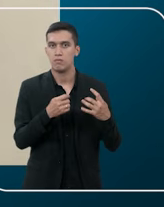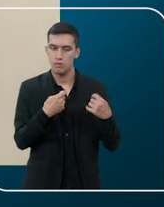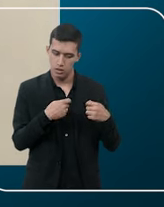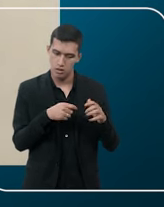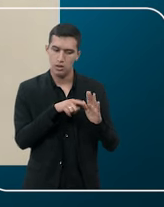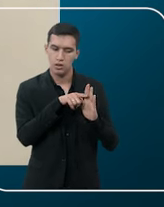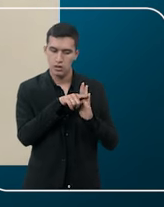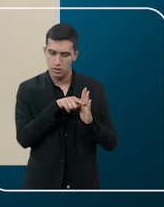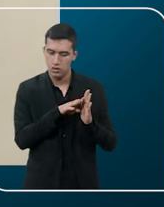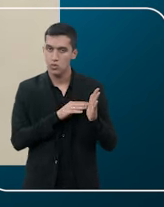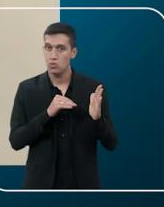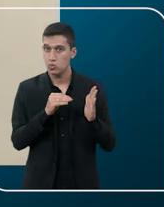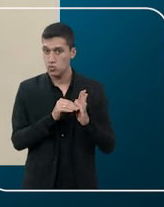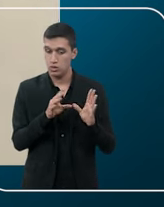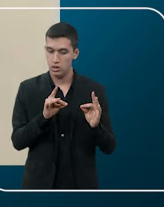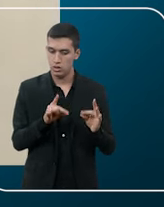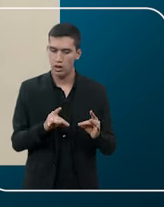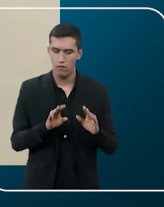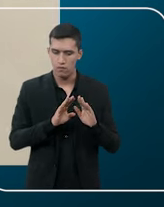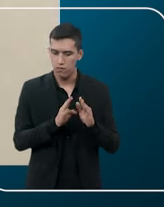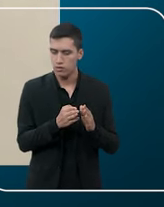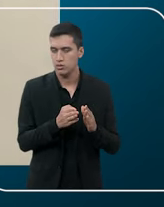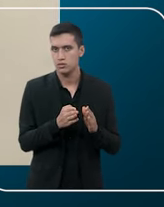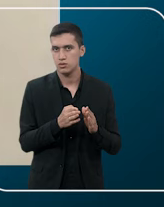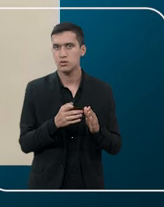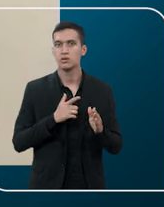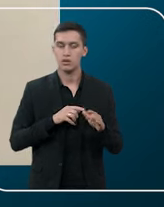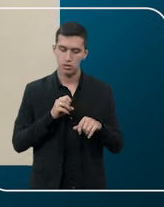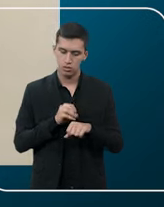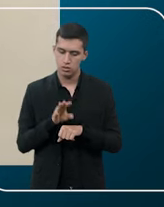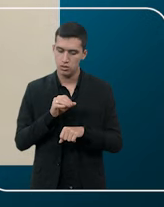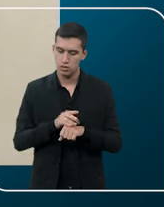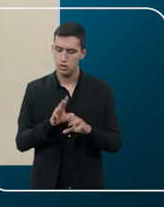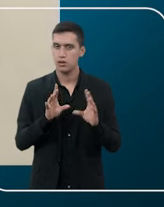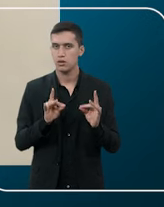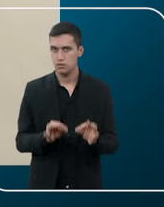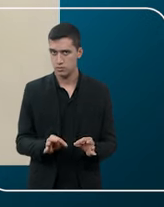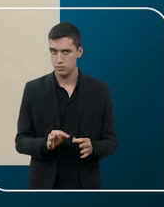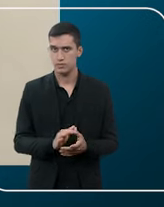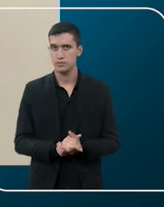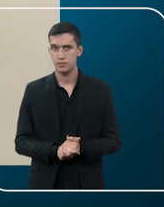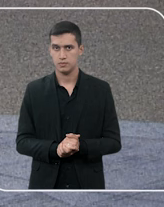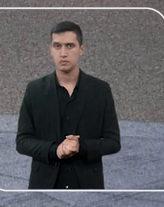o caso e as circunstâncias específicas e ter uma orientação adequada.